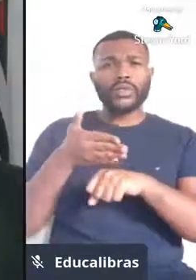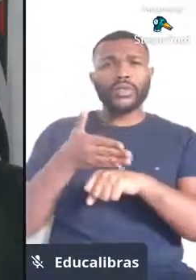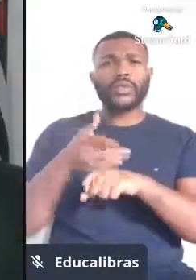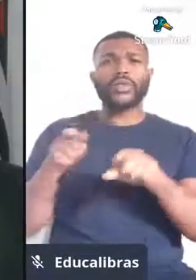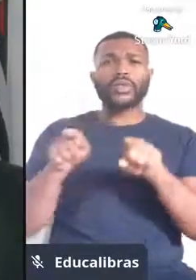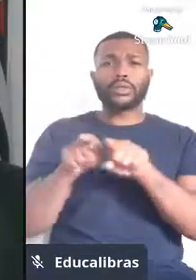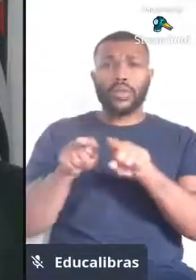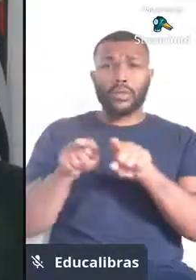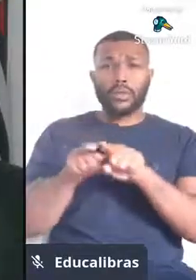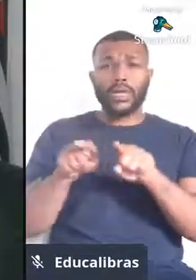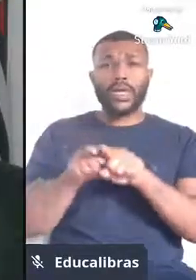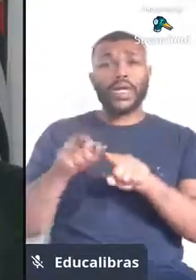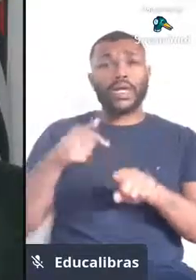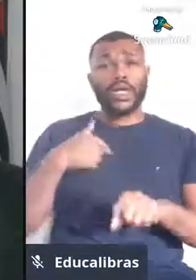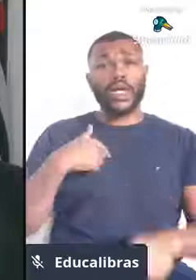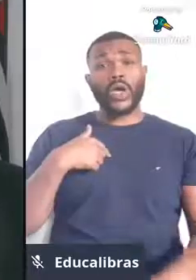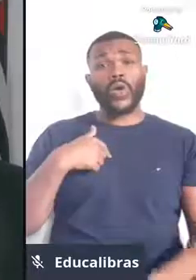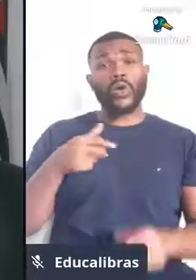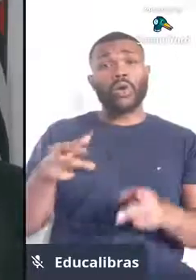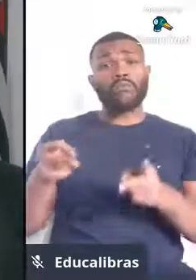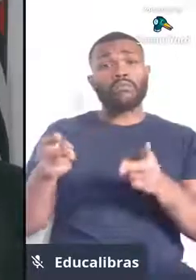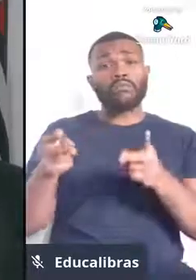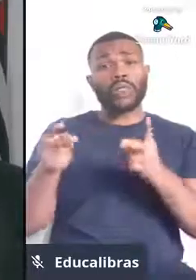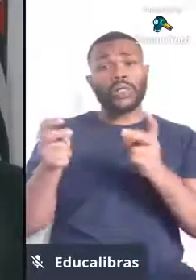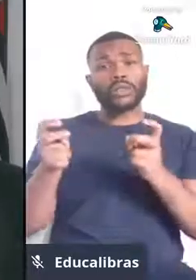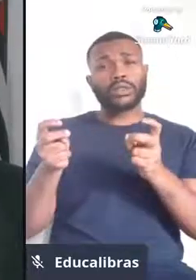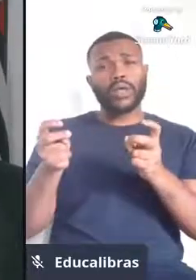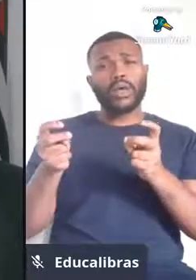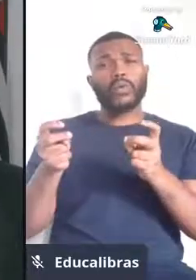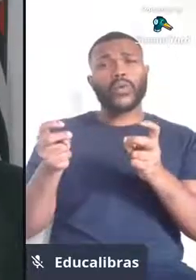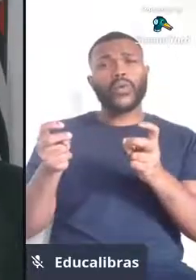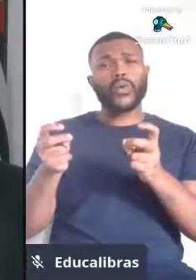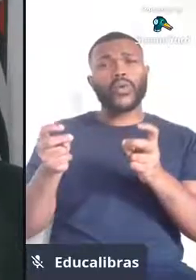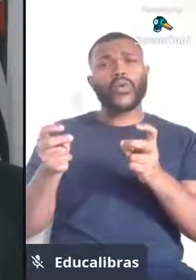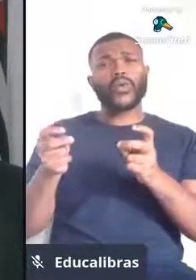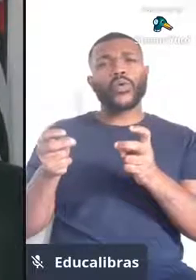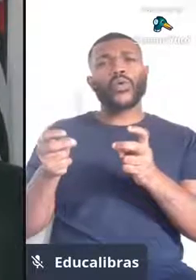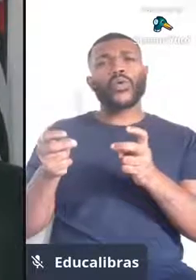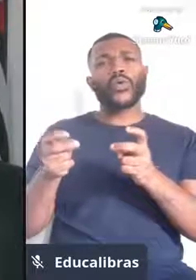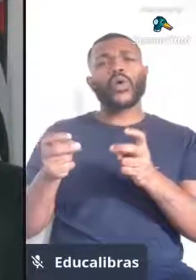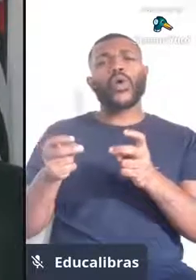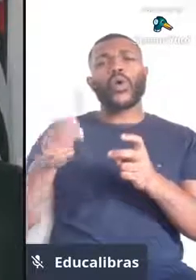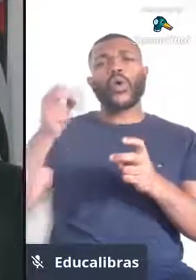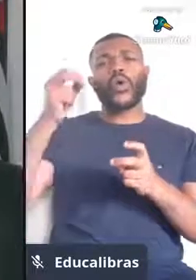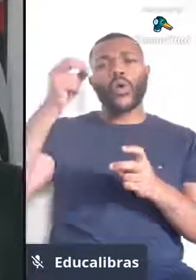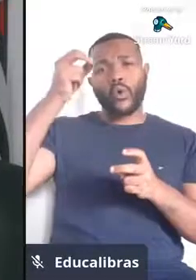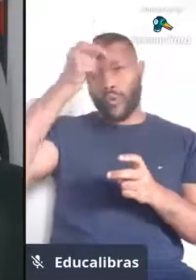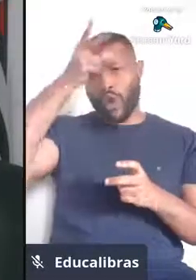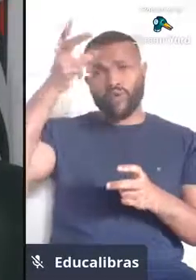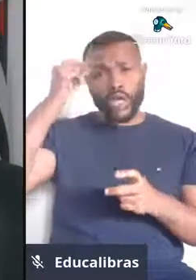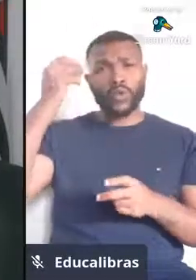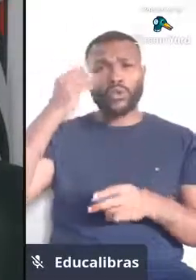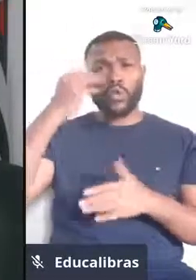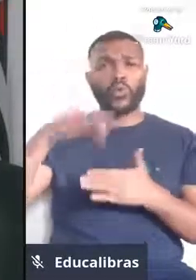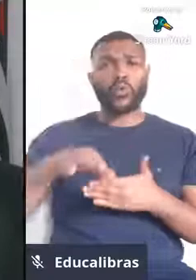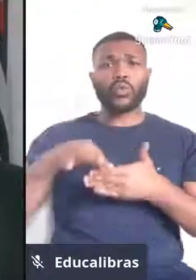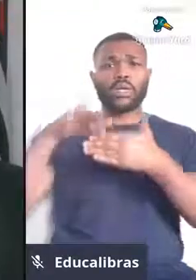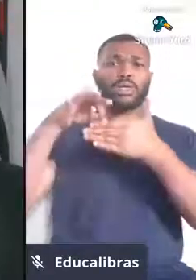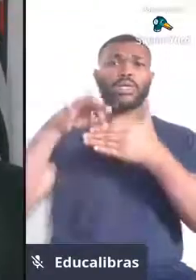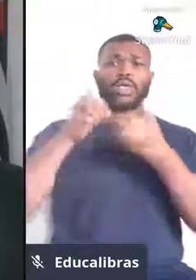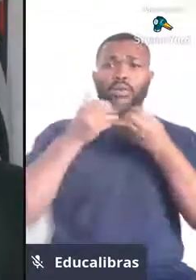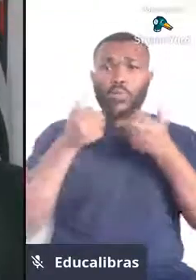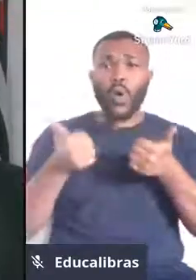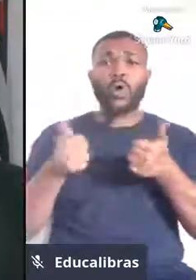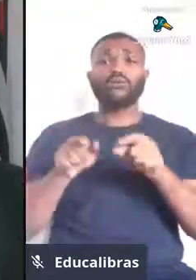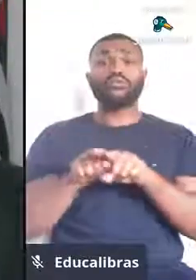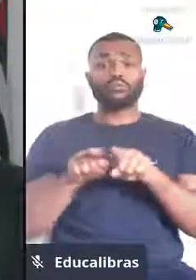eu vejo que a crise tem sido muito bem conduzida pelo prefeito, né, e pela equipe.